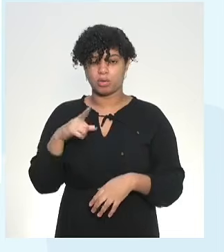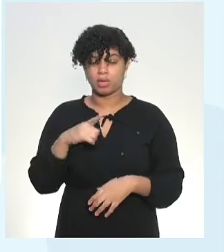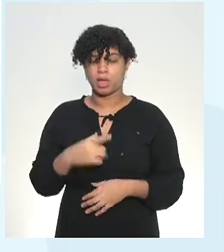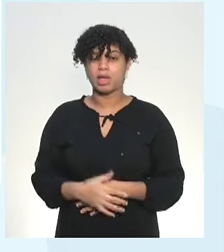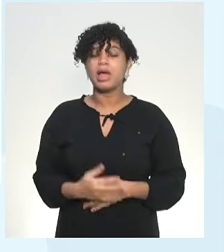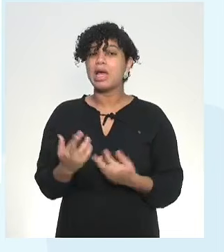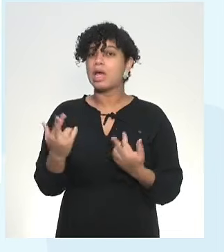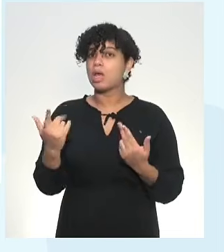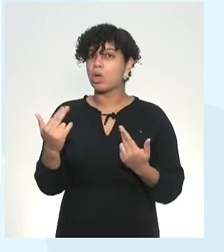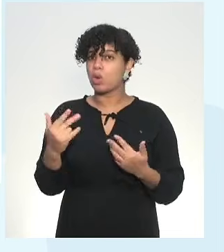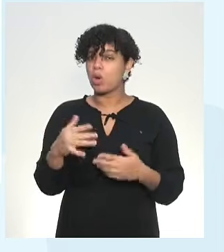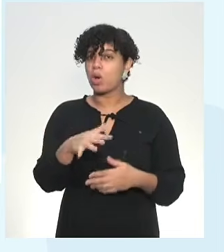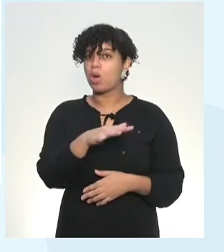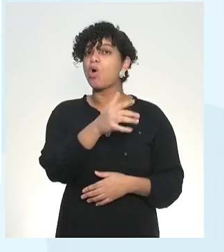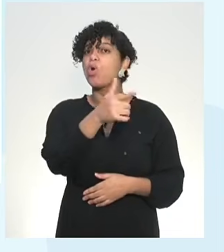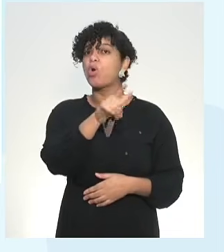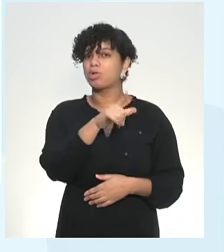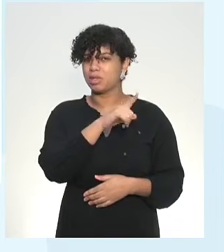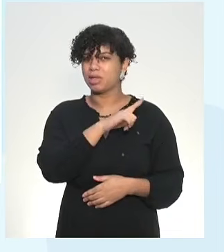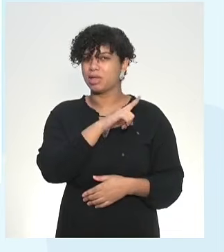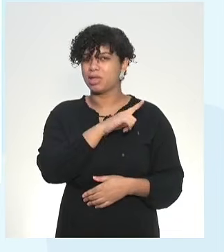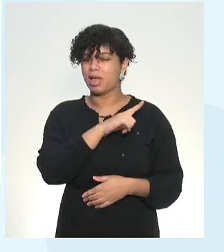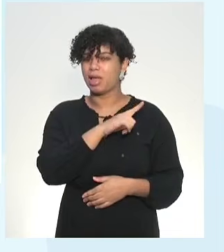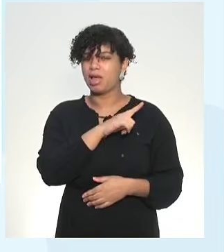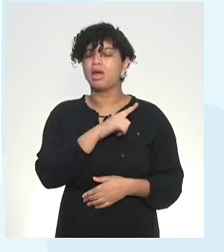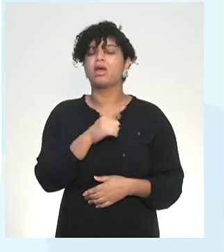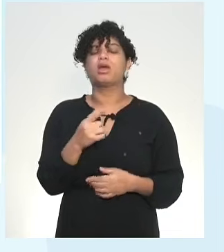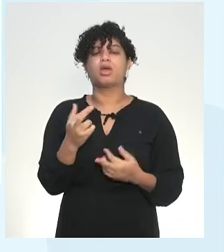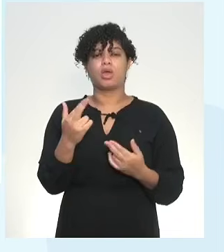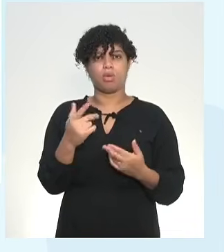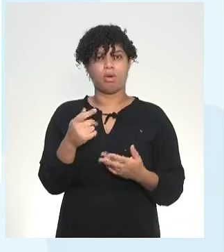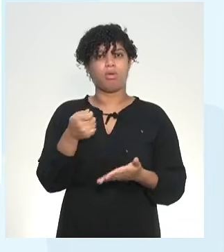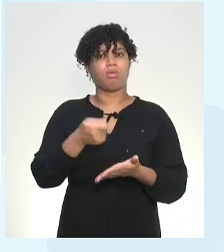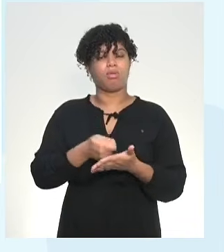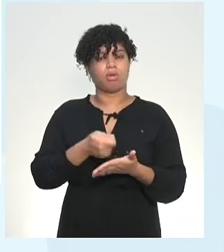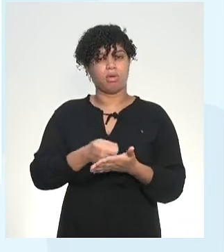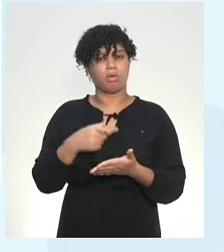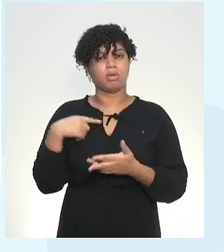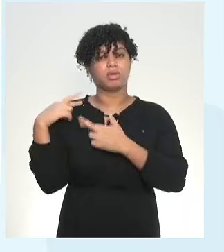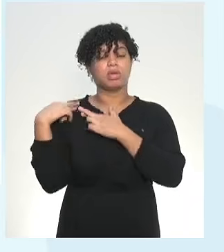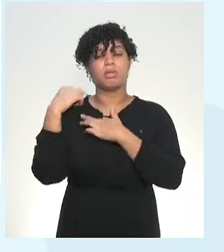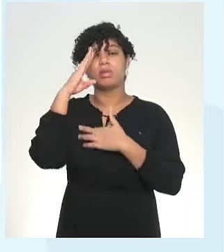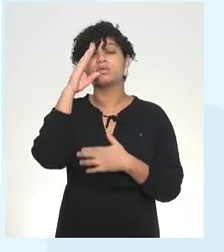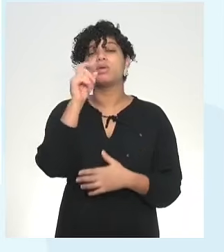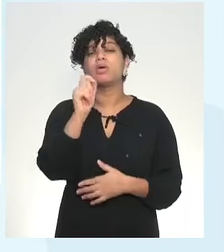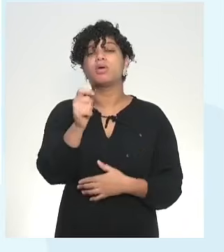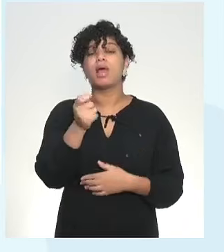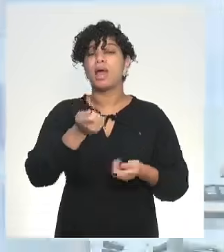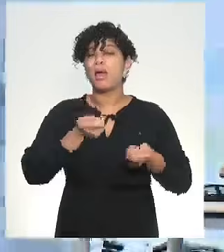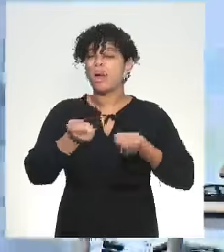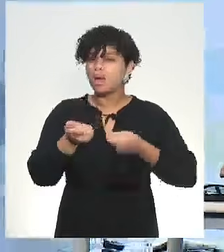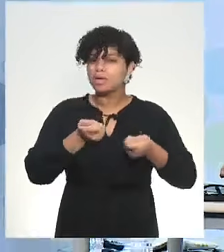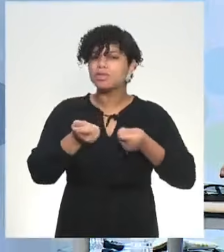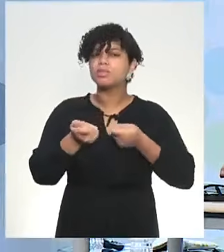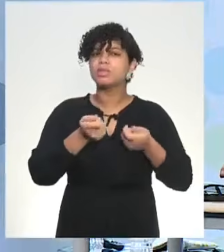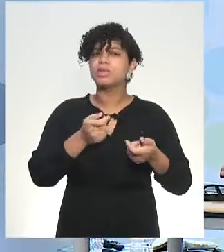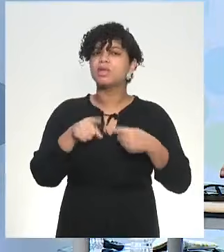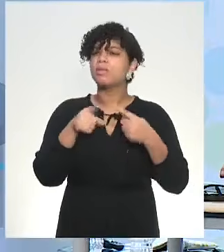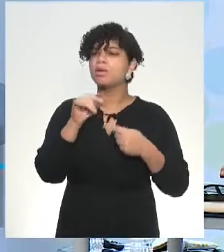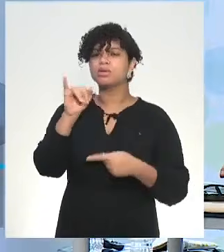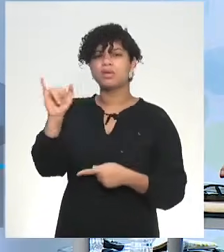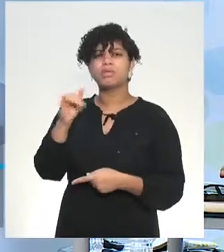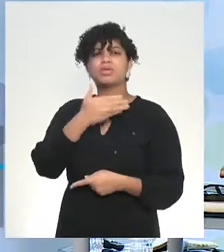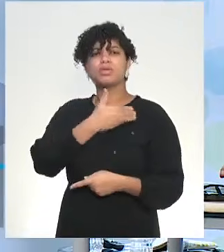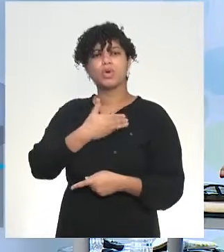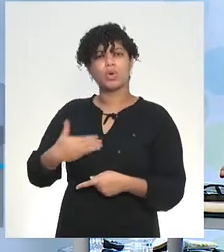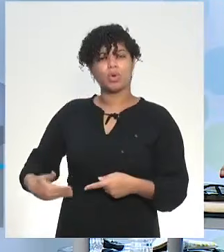obrigações das regiões administrativas, ou seja, né, administrar essas regiões, né, e passar, logicamente, para o governo